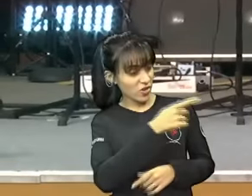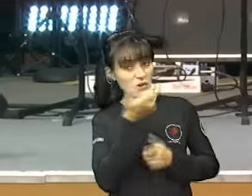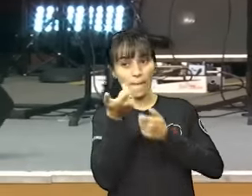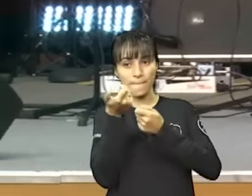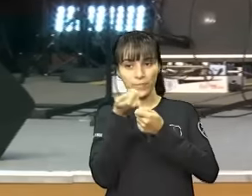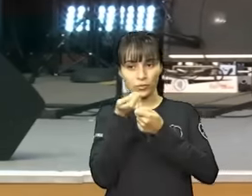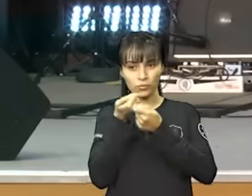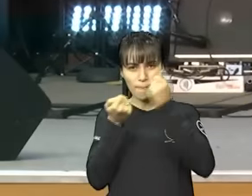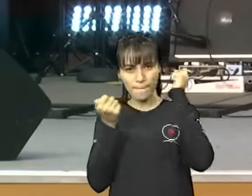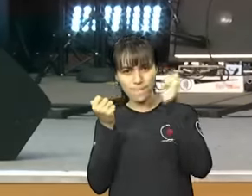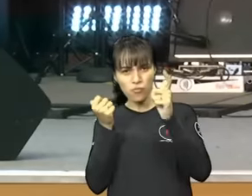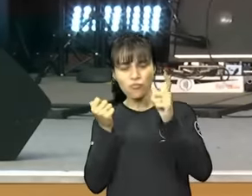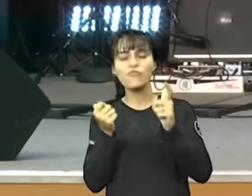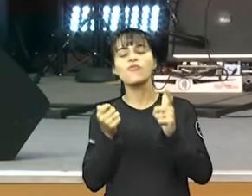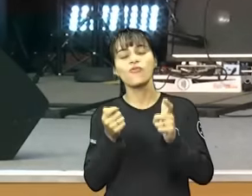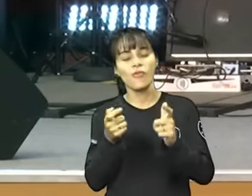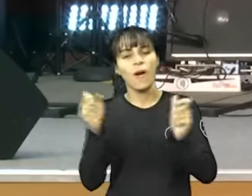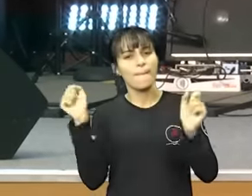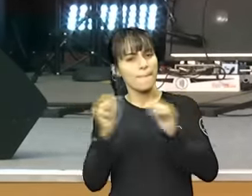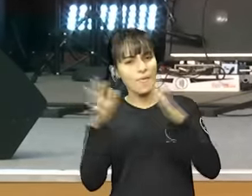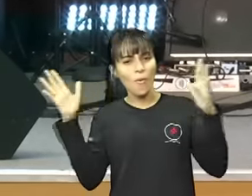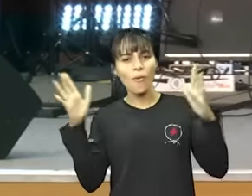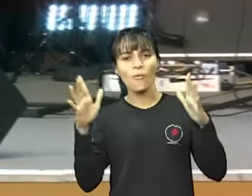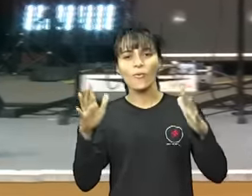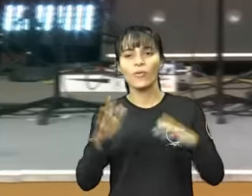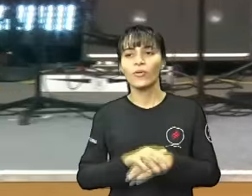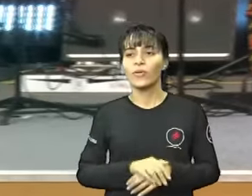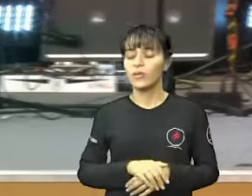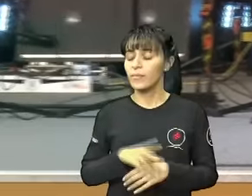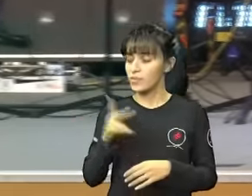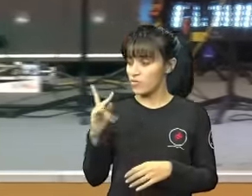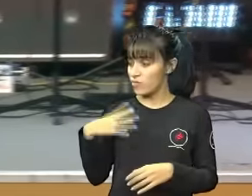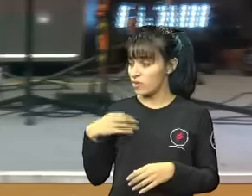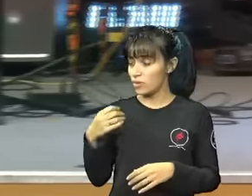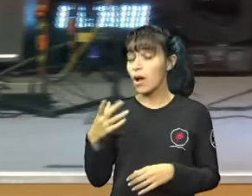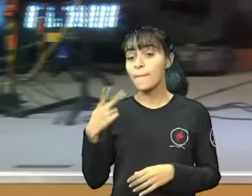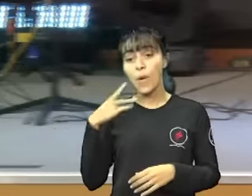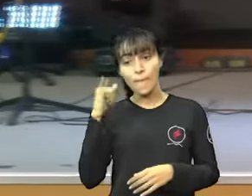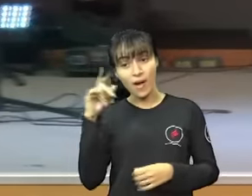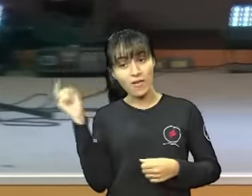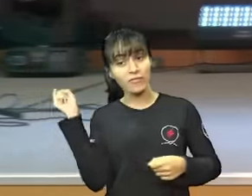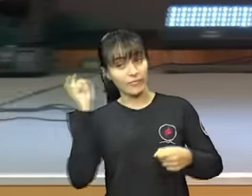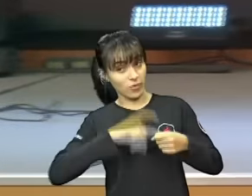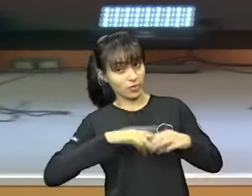cabeção de nego E aí meu irmão meu pai volta